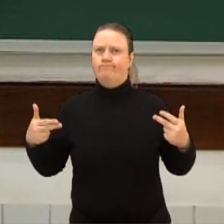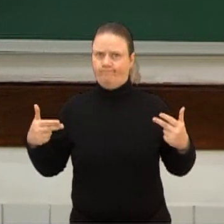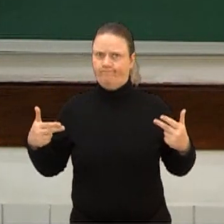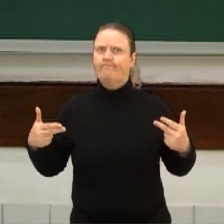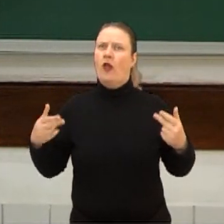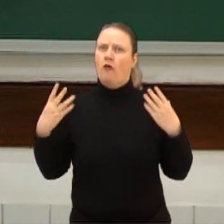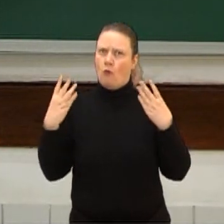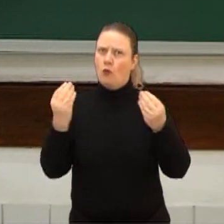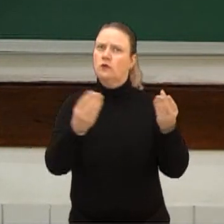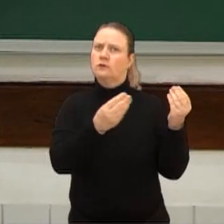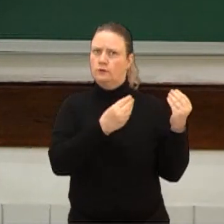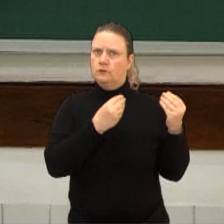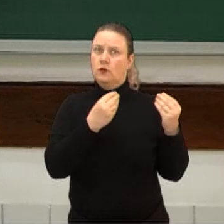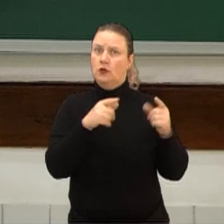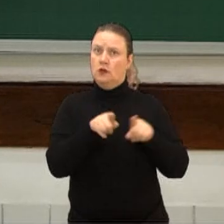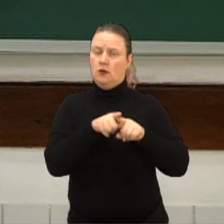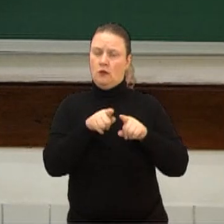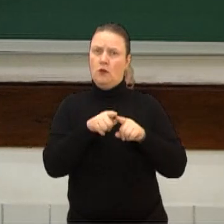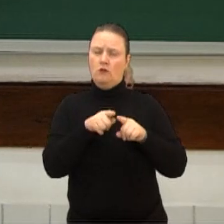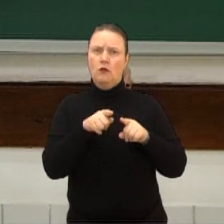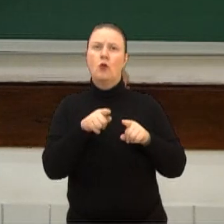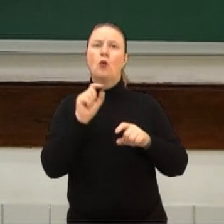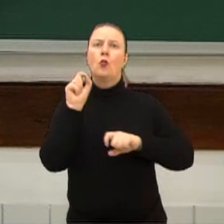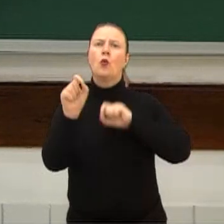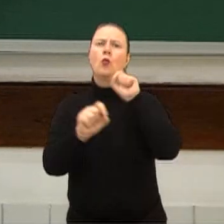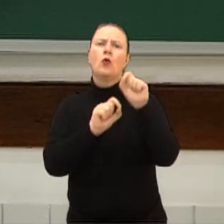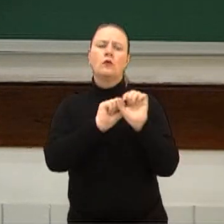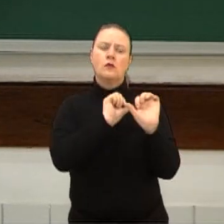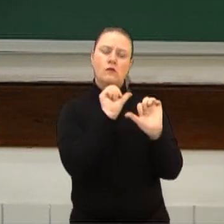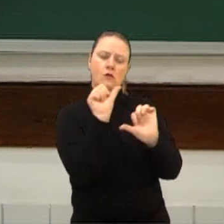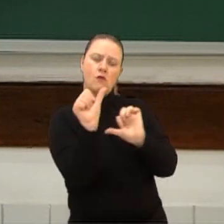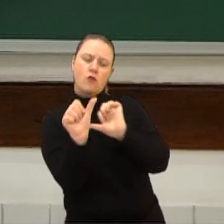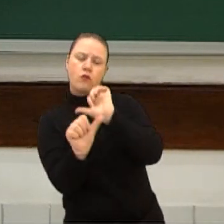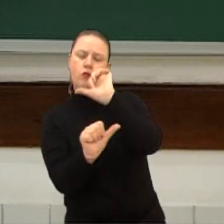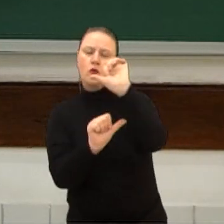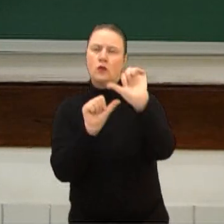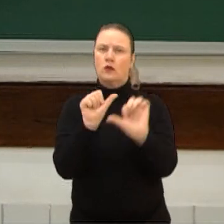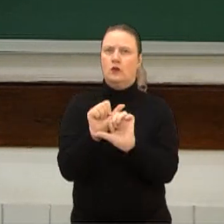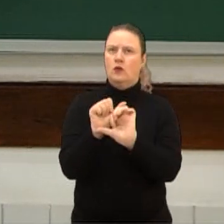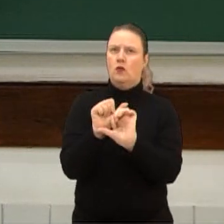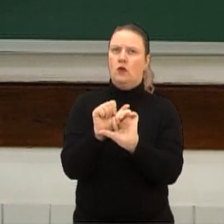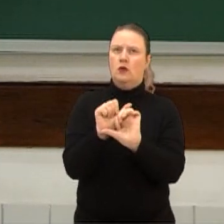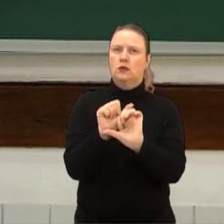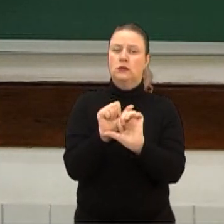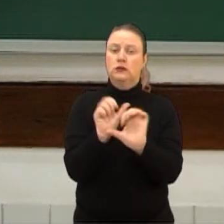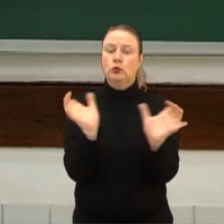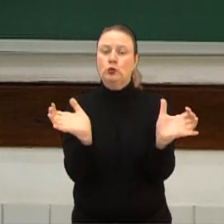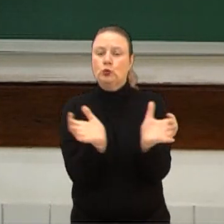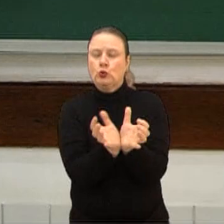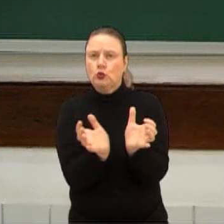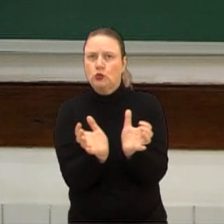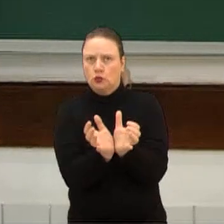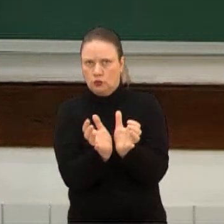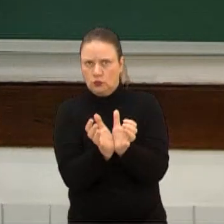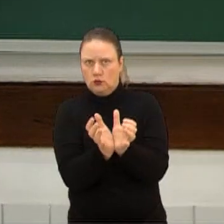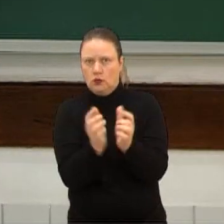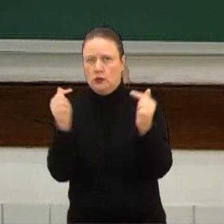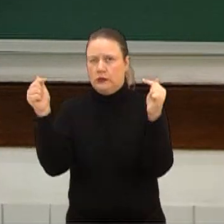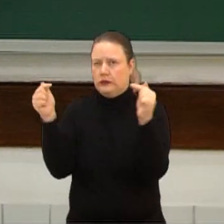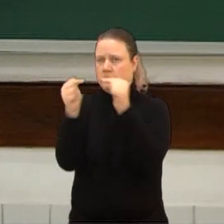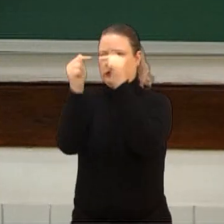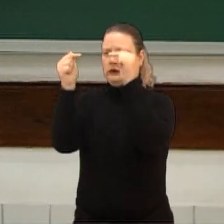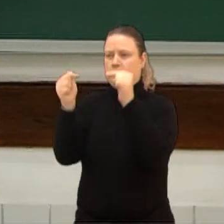quanto de ordem espiritual, para fazer a transformação daquele conjunto civilizatório de acordo com